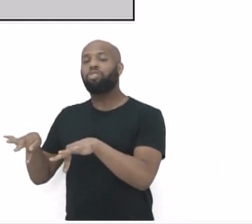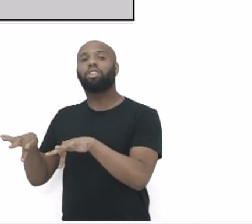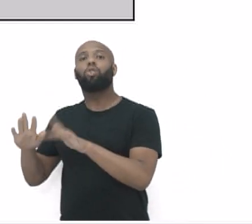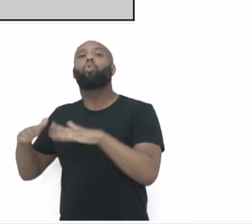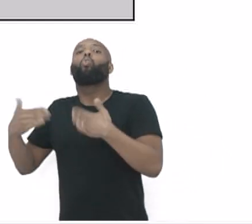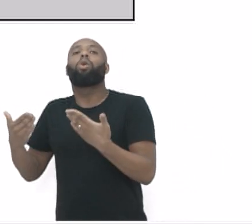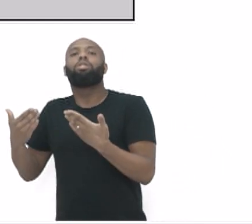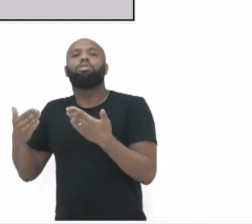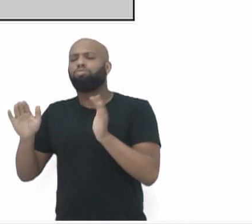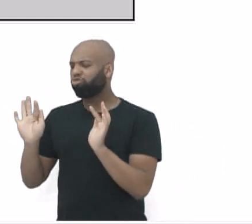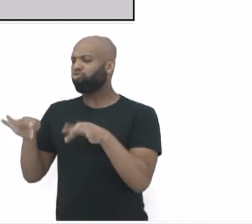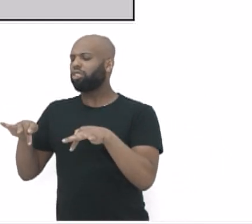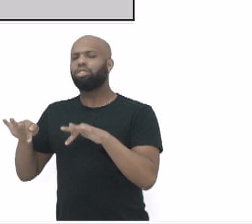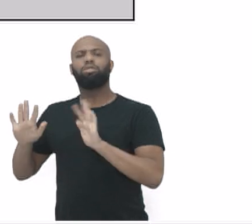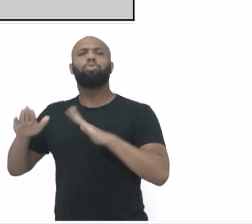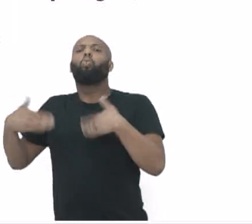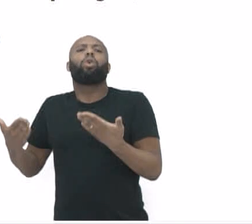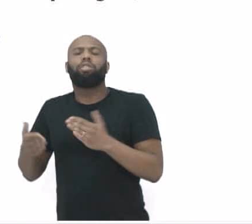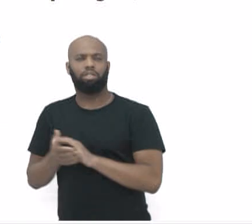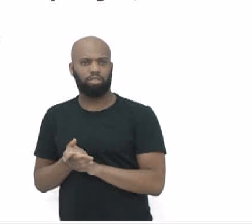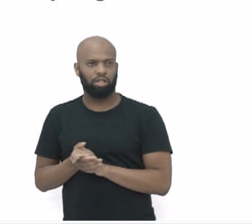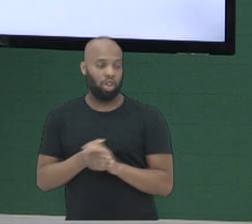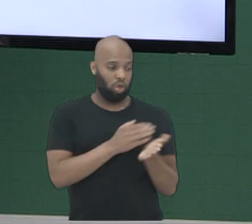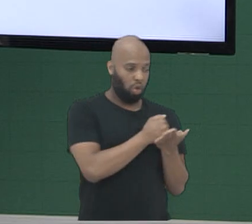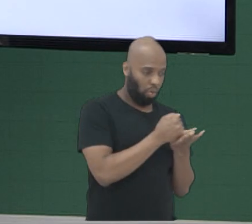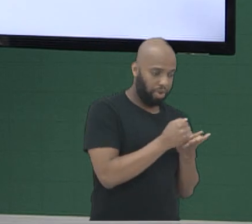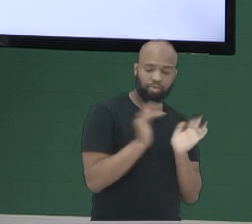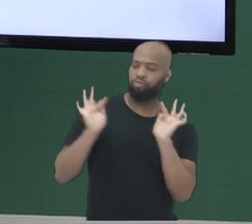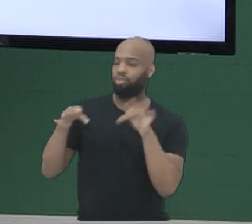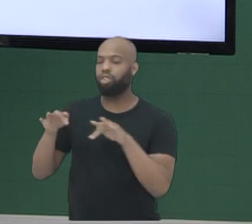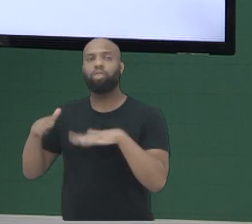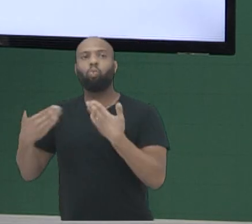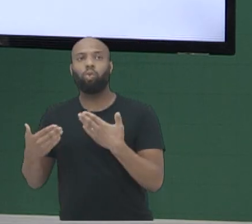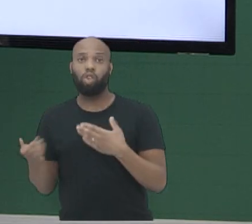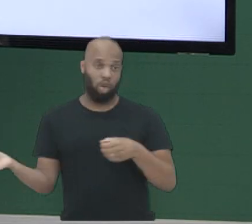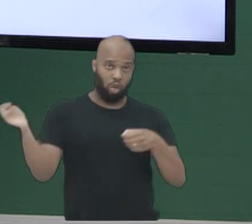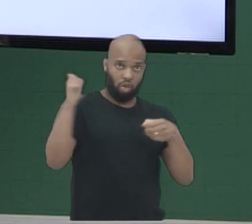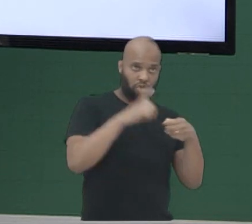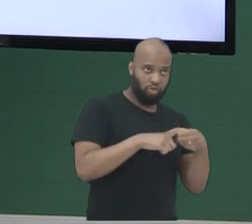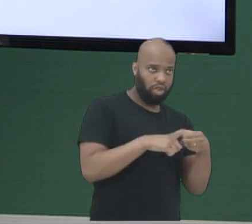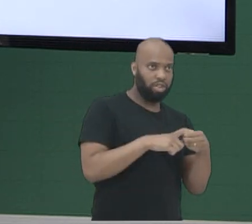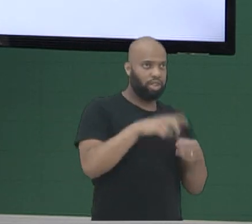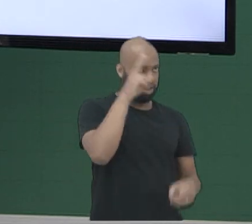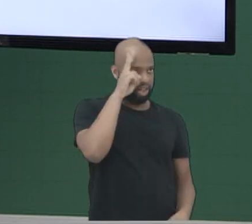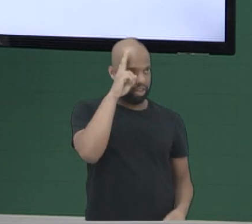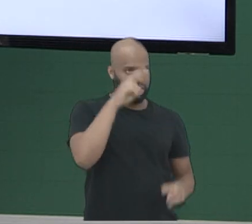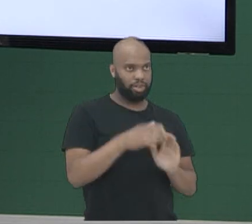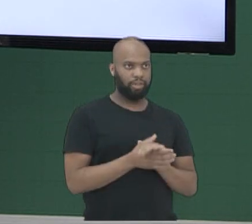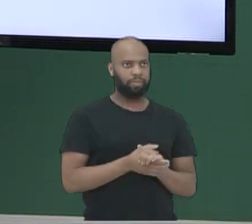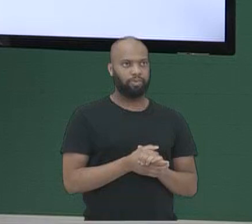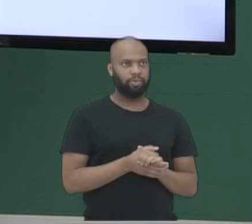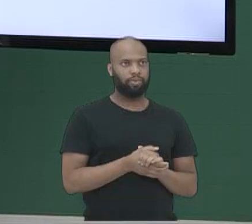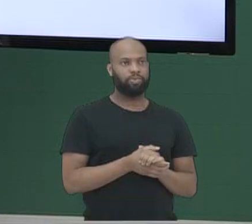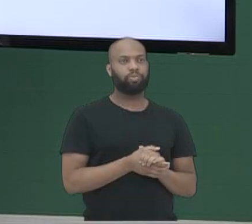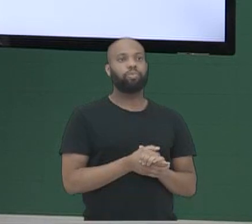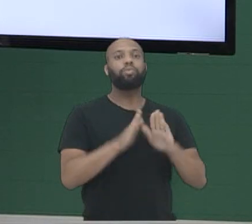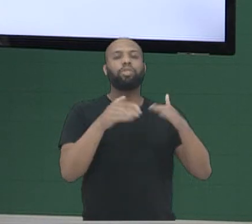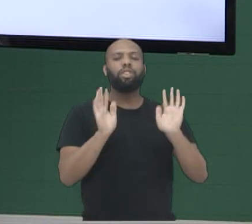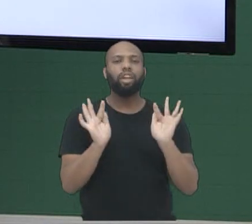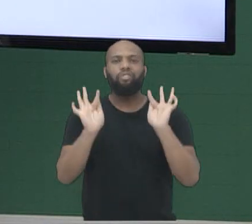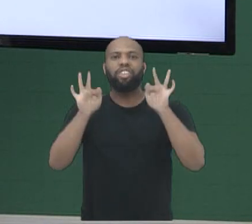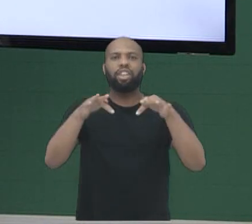daquela personagem que é a personagem cruel. Então a introdução serve para amparar o leitor, para ele ter uma ideia do que